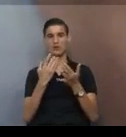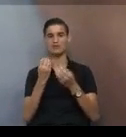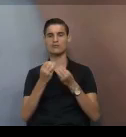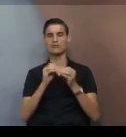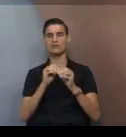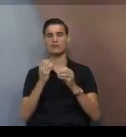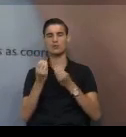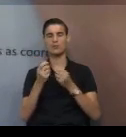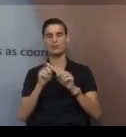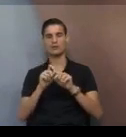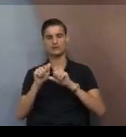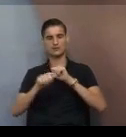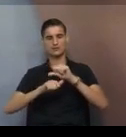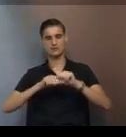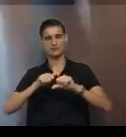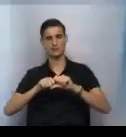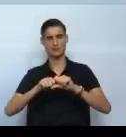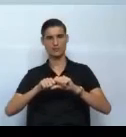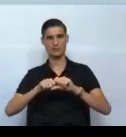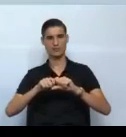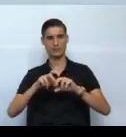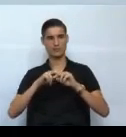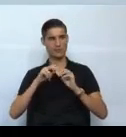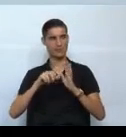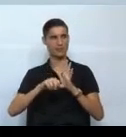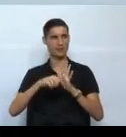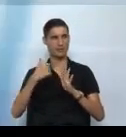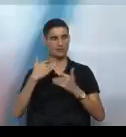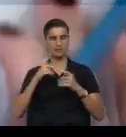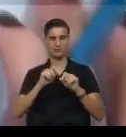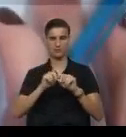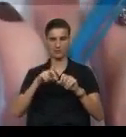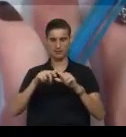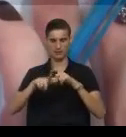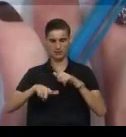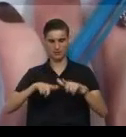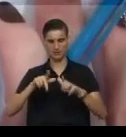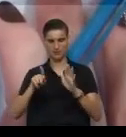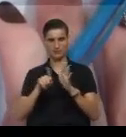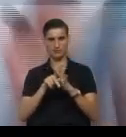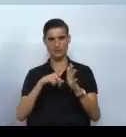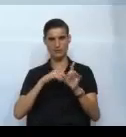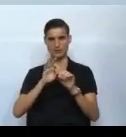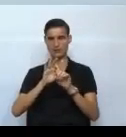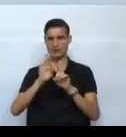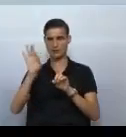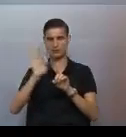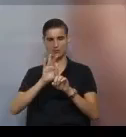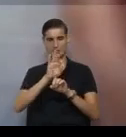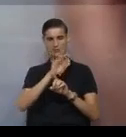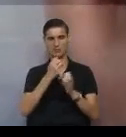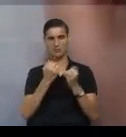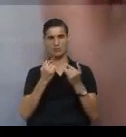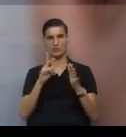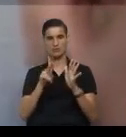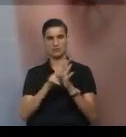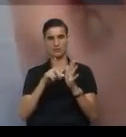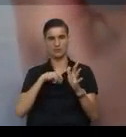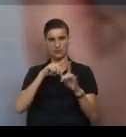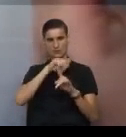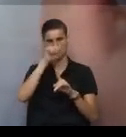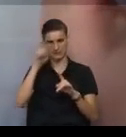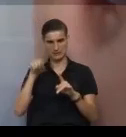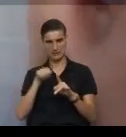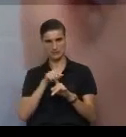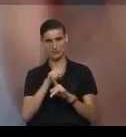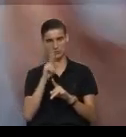transformação? Então, olha lá. Primeiro de tudo, quando a gente está trabalhando com coordenada polar, considerando um círculo, né,